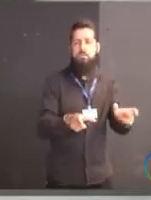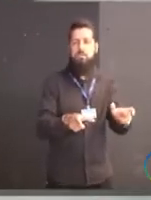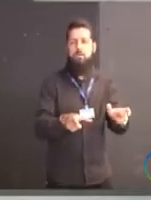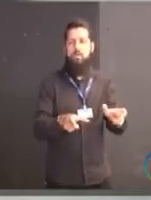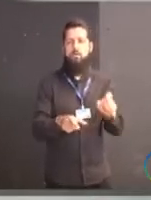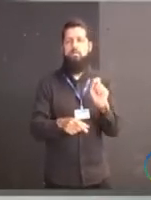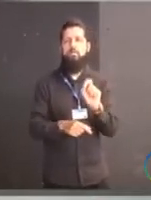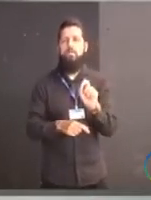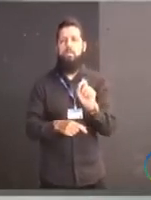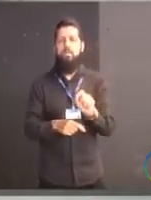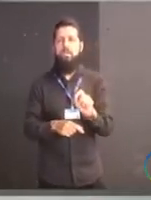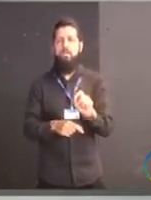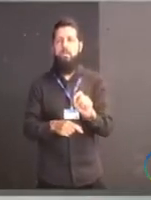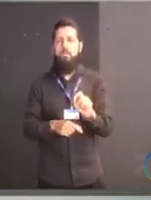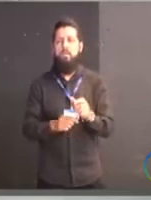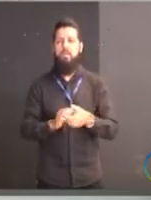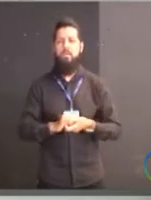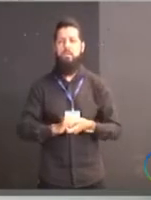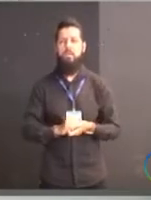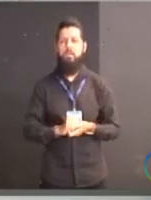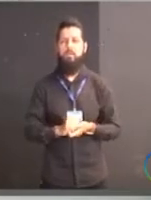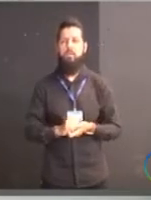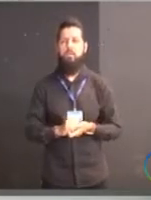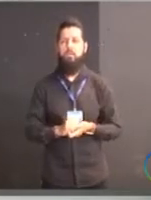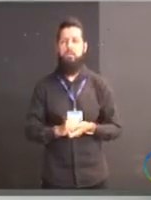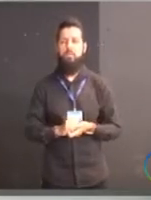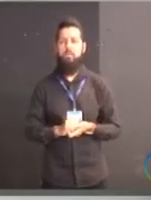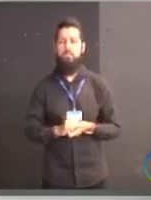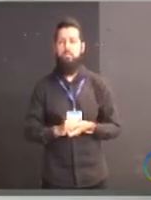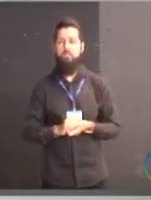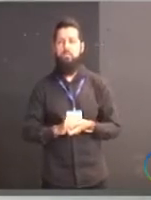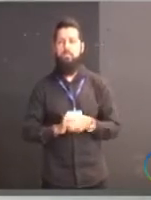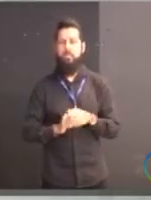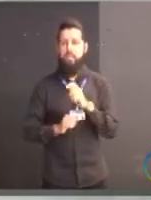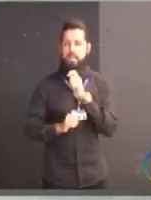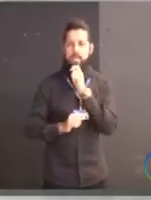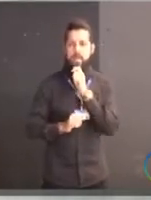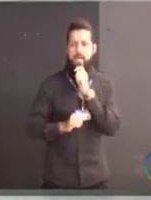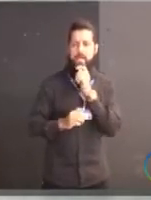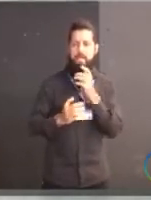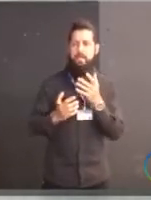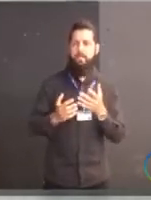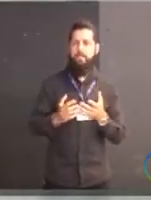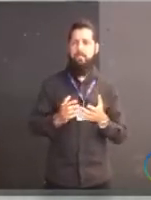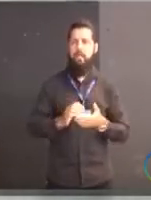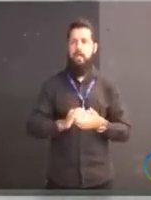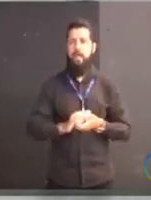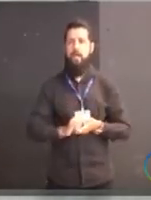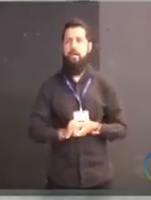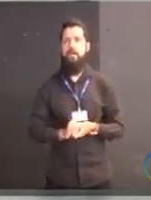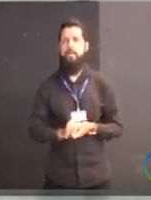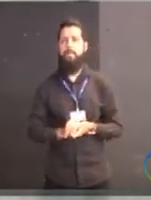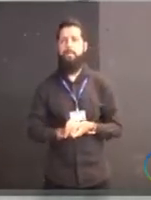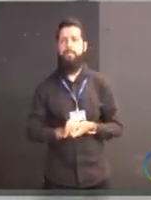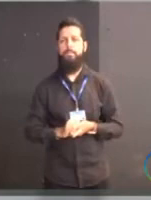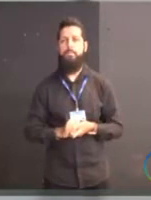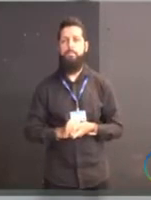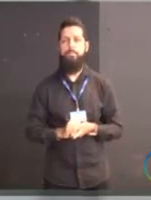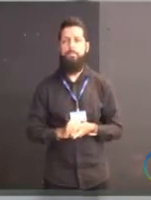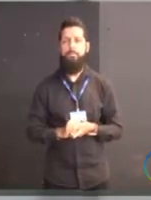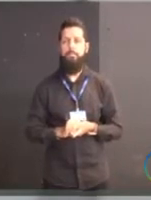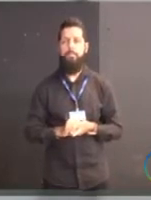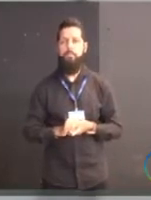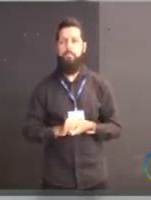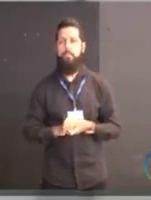assim positivamente a ideia, pelo menos não a nega, não a combate e admite. Quer dizer, da reencarnação da penetração. Isso é muito curioso